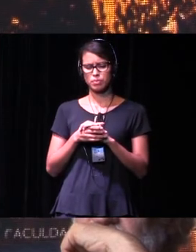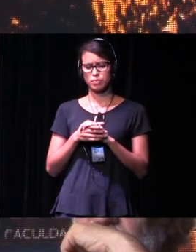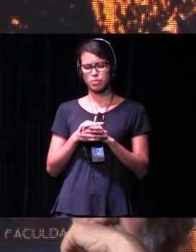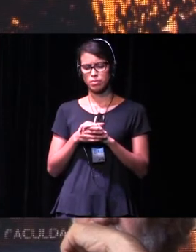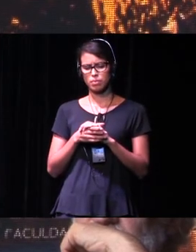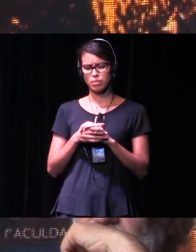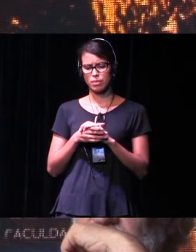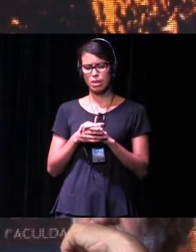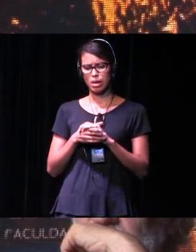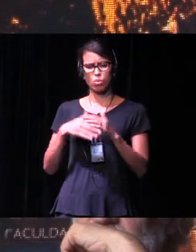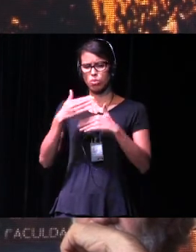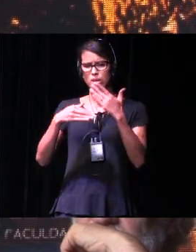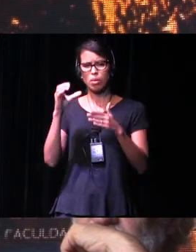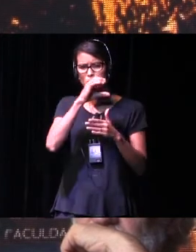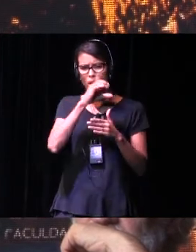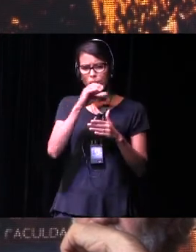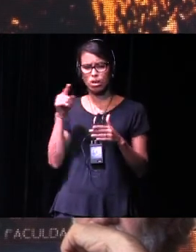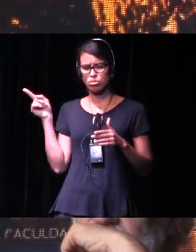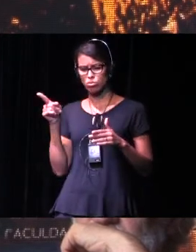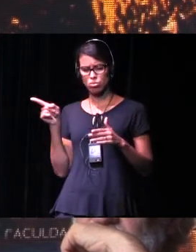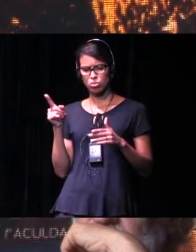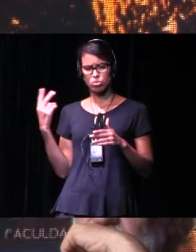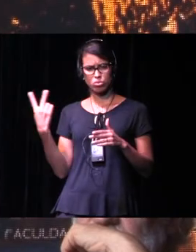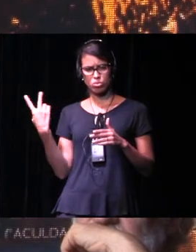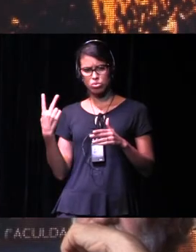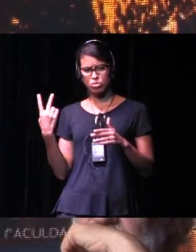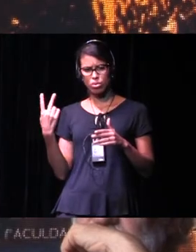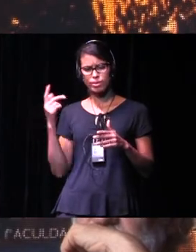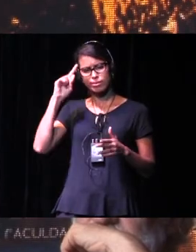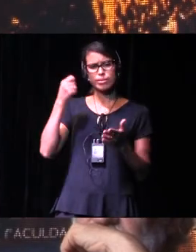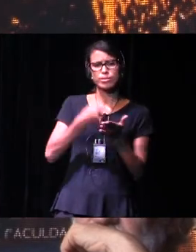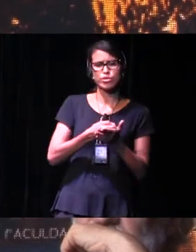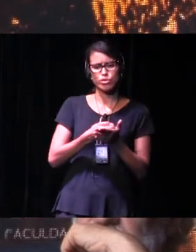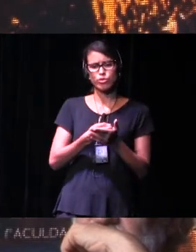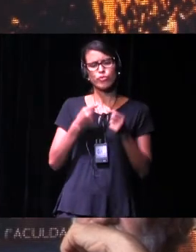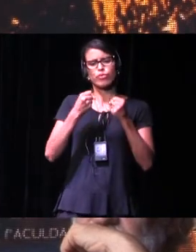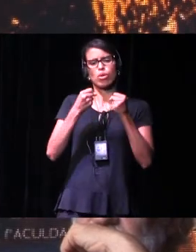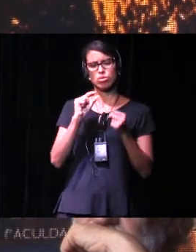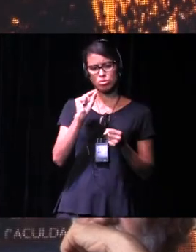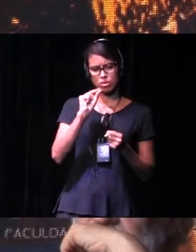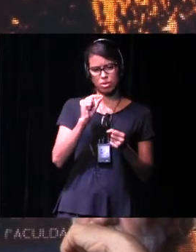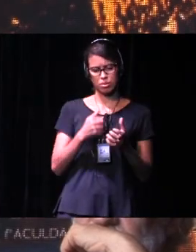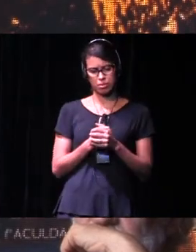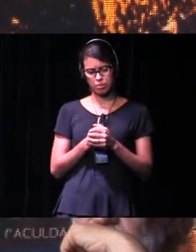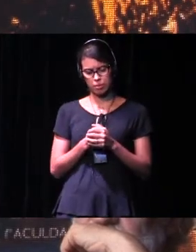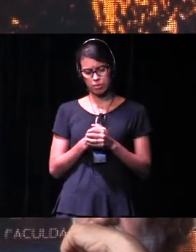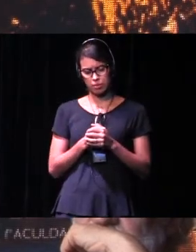e muito rapidamente chegaram a conclusões fortes. Por exemplo,